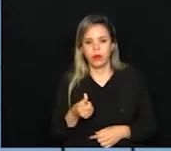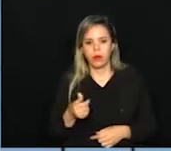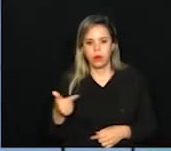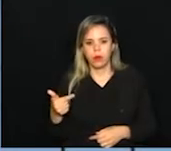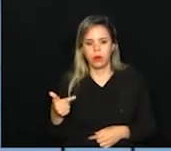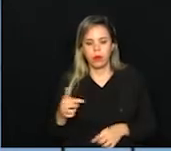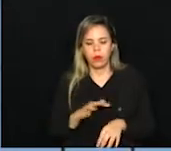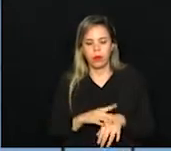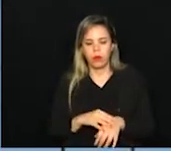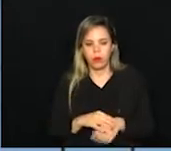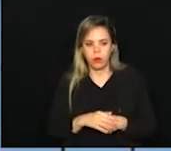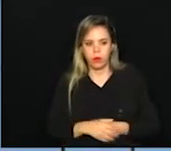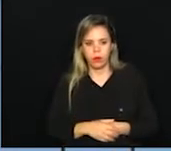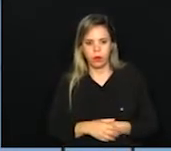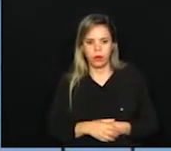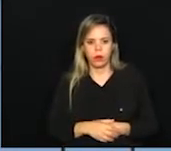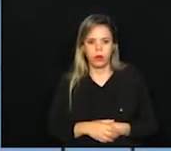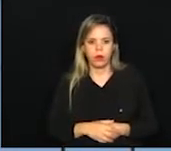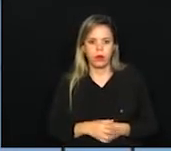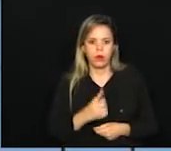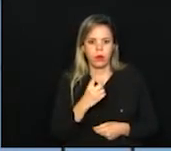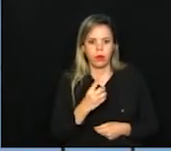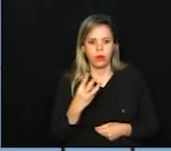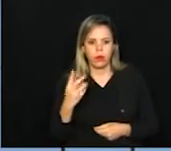4.027.062 casos da doença, com